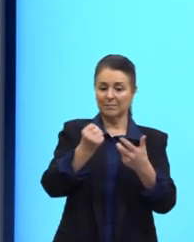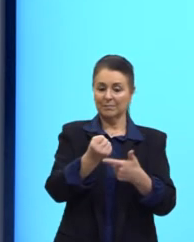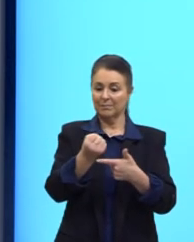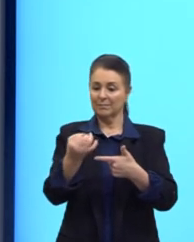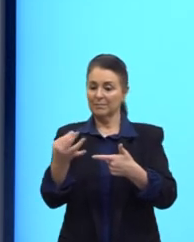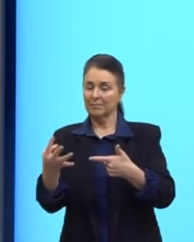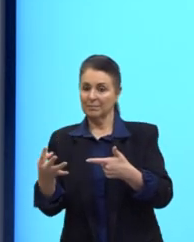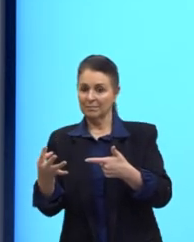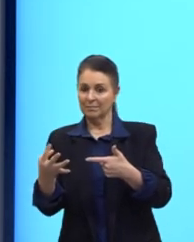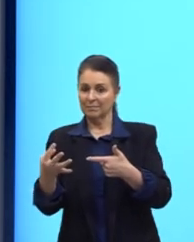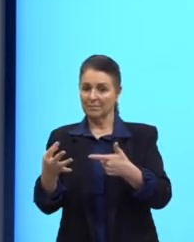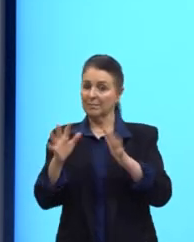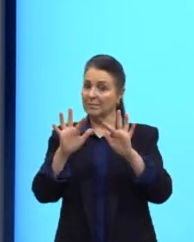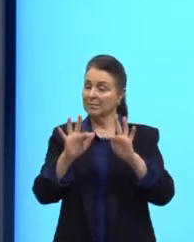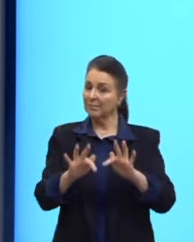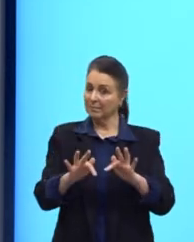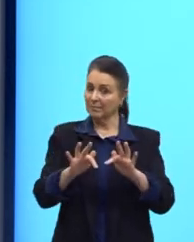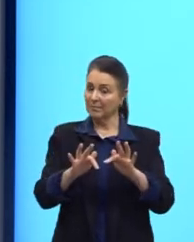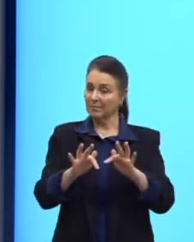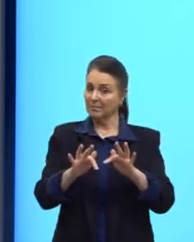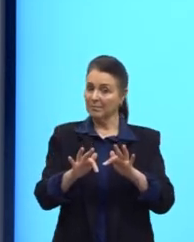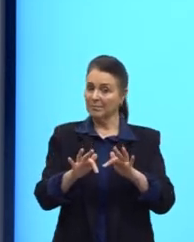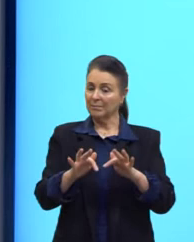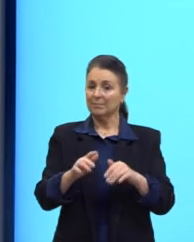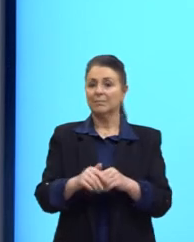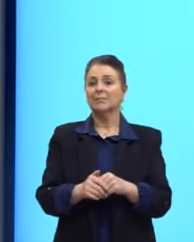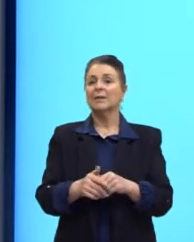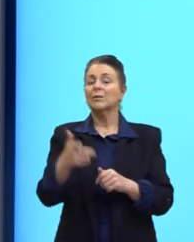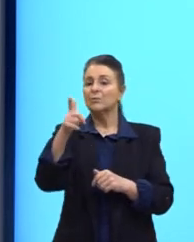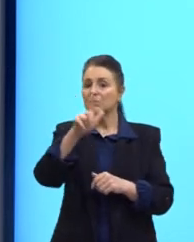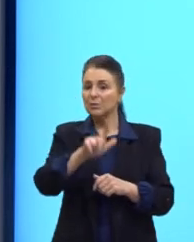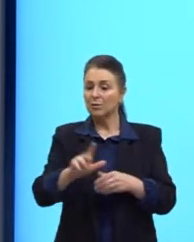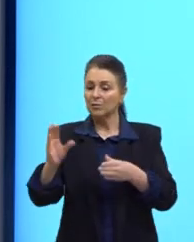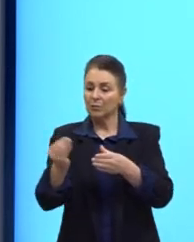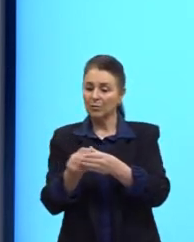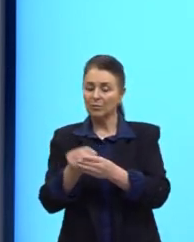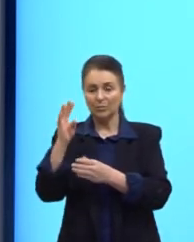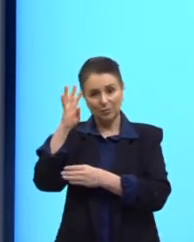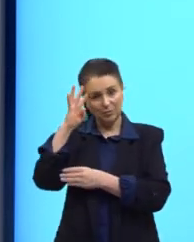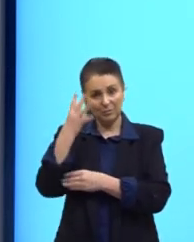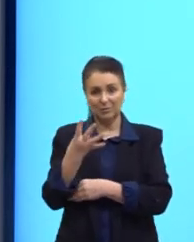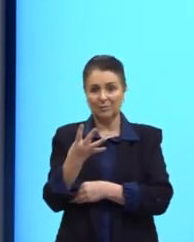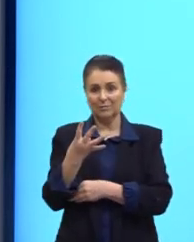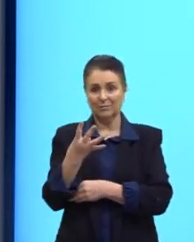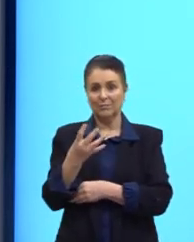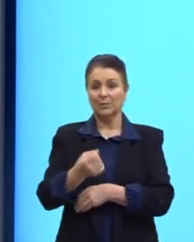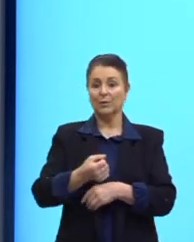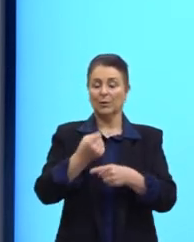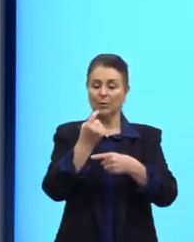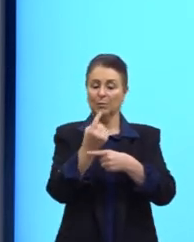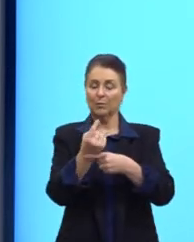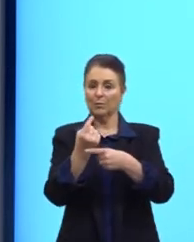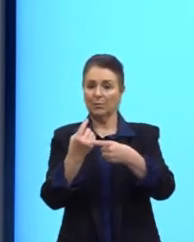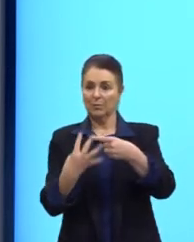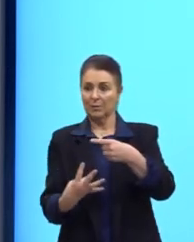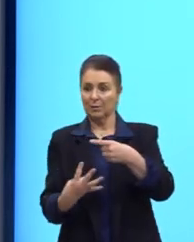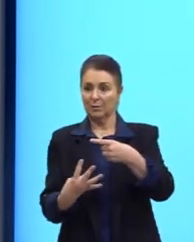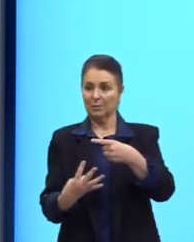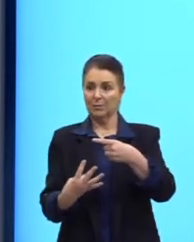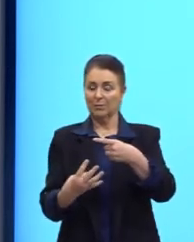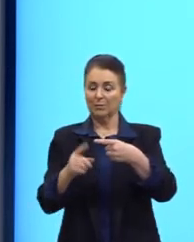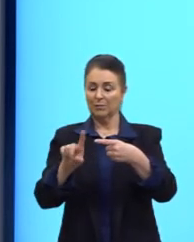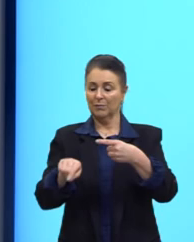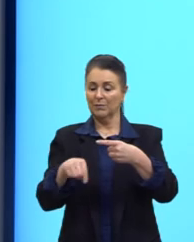a gente finalizar e aqui montei novamente o conjunto solução né um quarto e dois